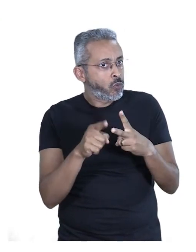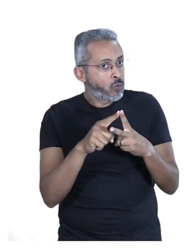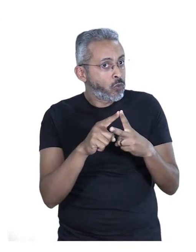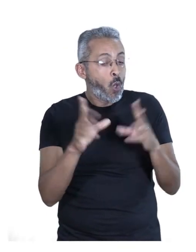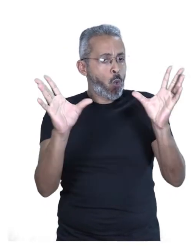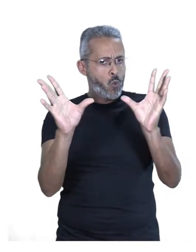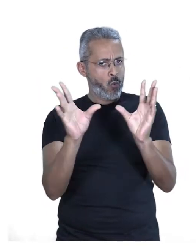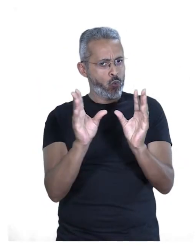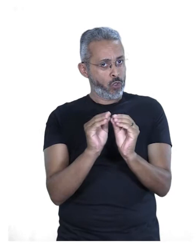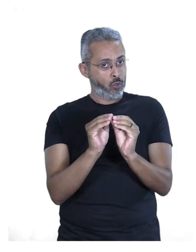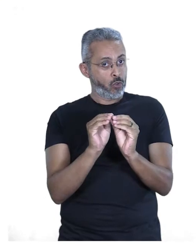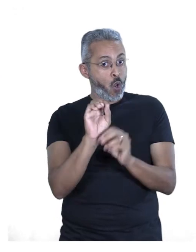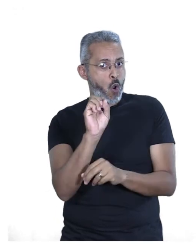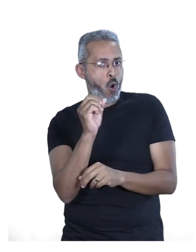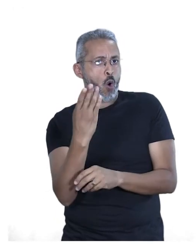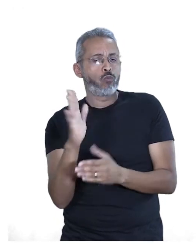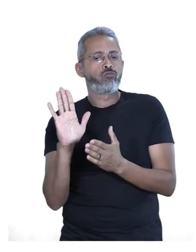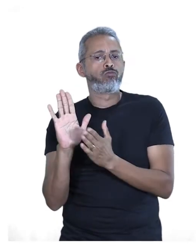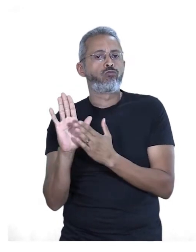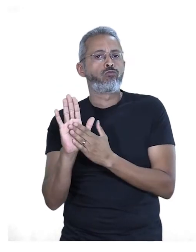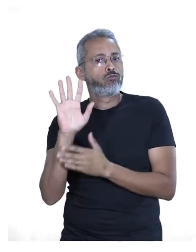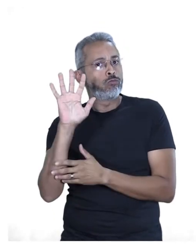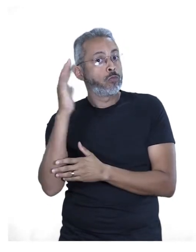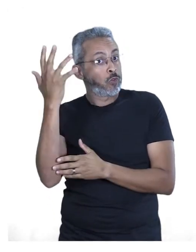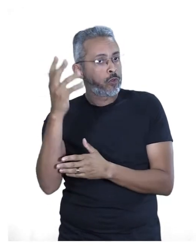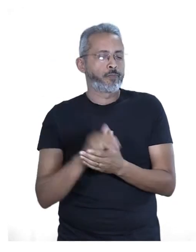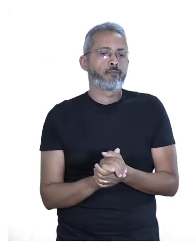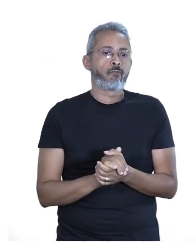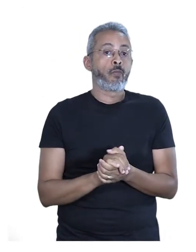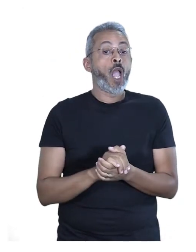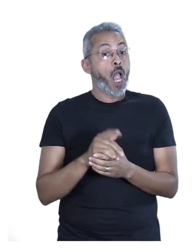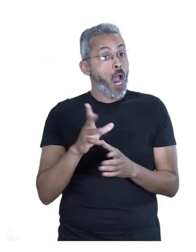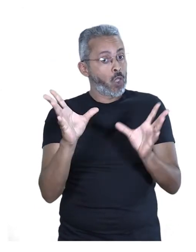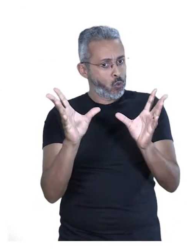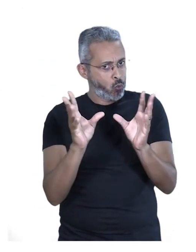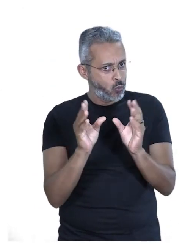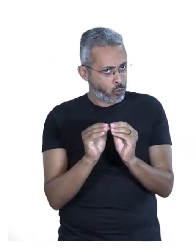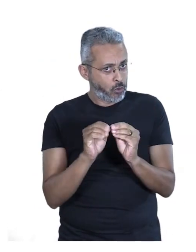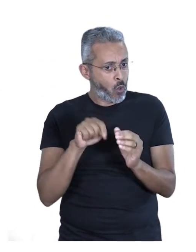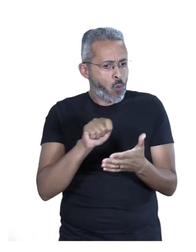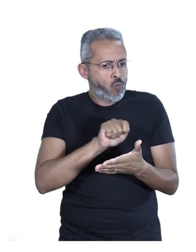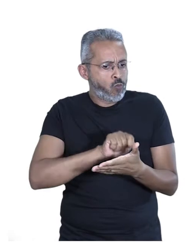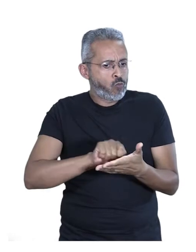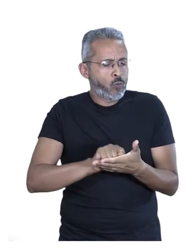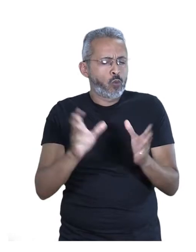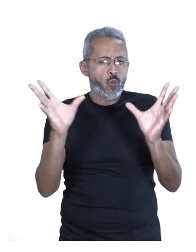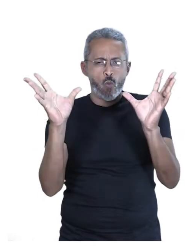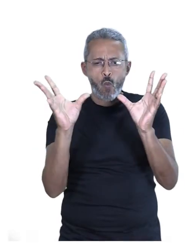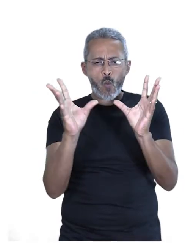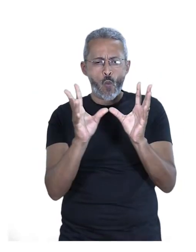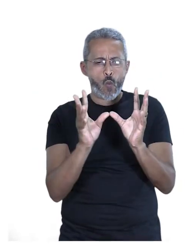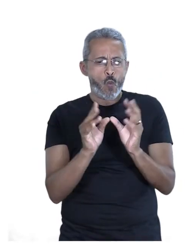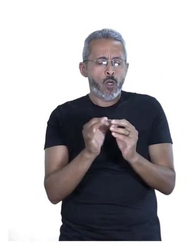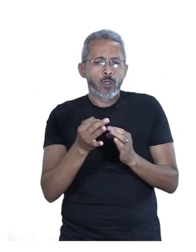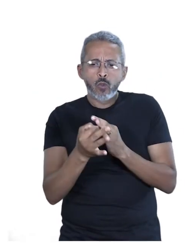forma de síntese ou com propostas de solução. No caso da síntese, o autor deve resumir os